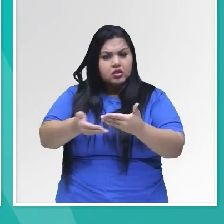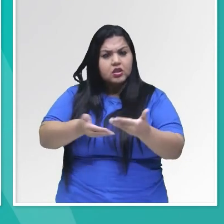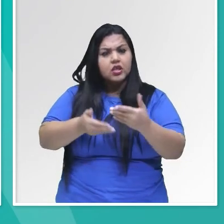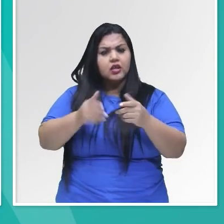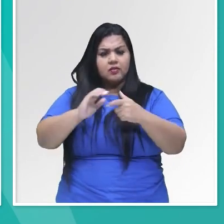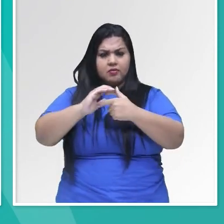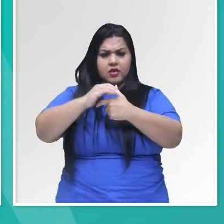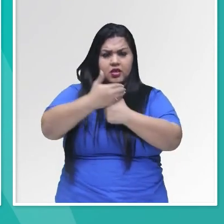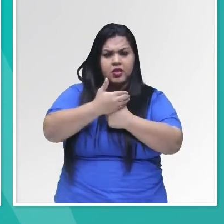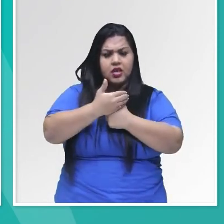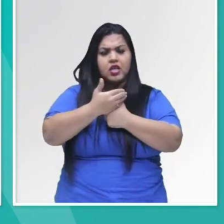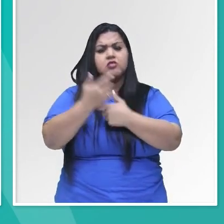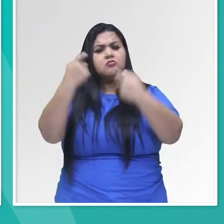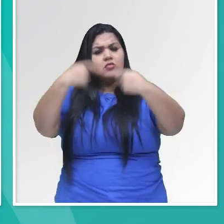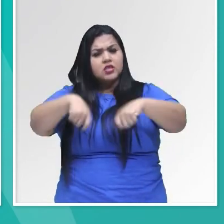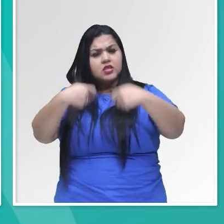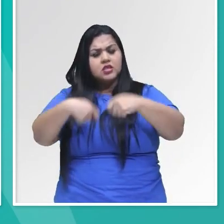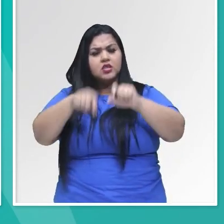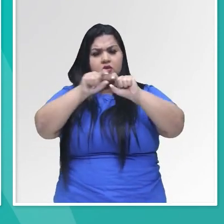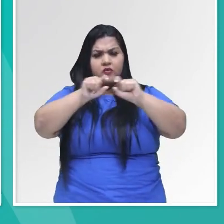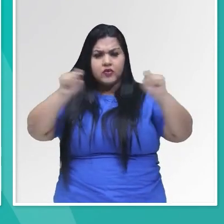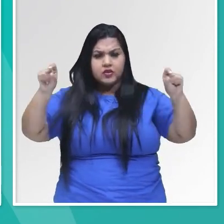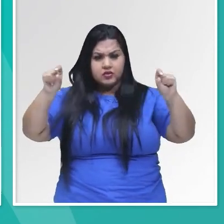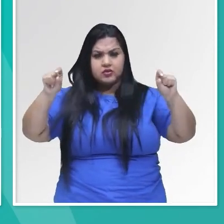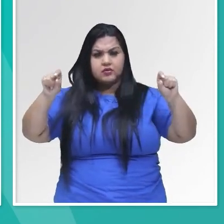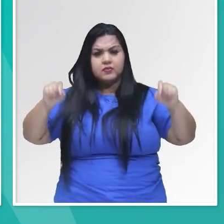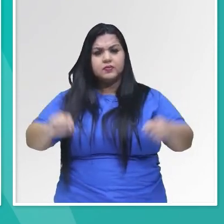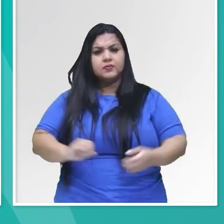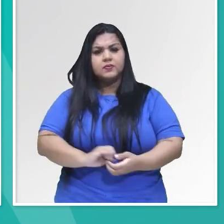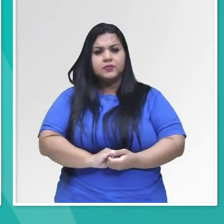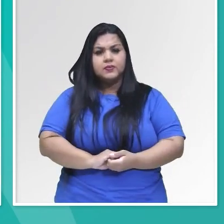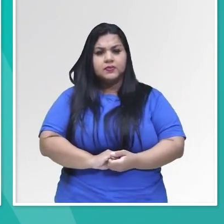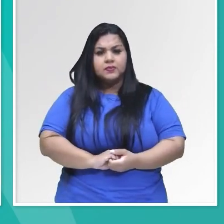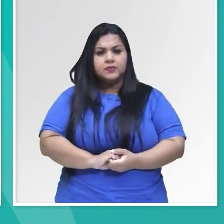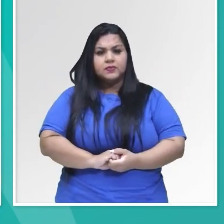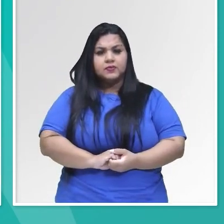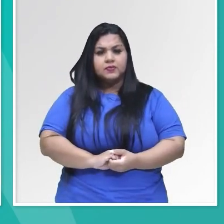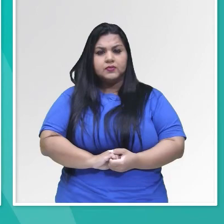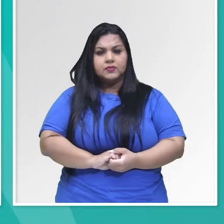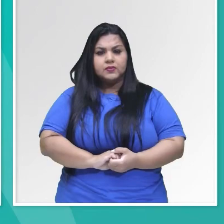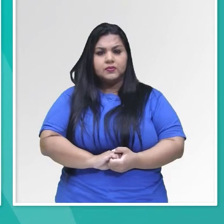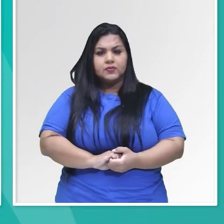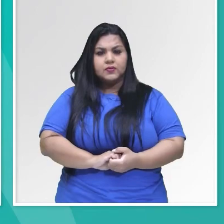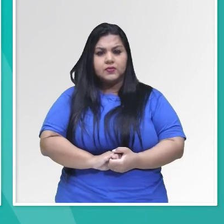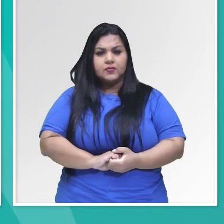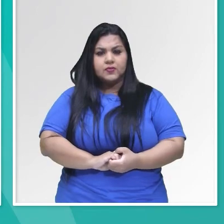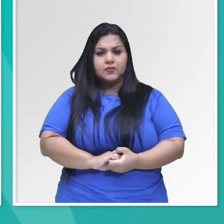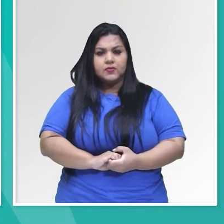termos essenciais na oração também.